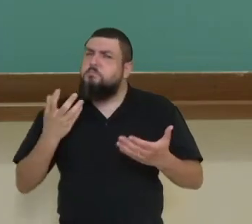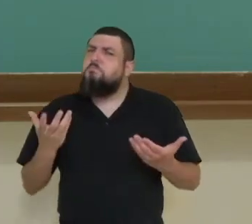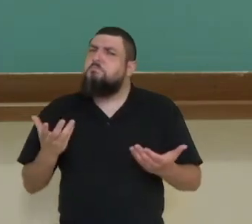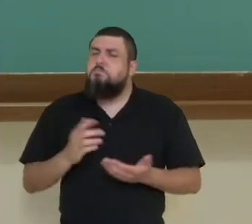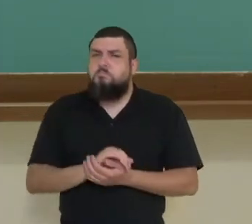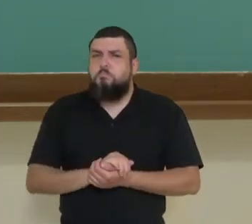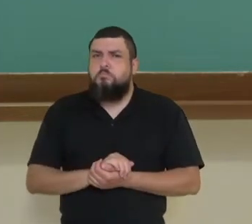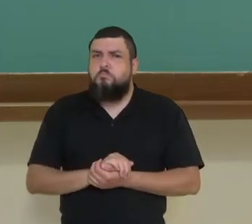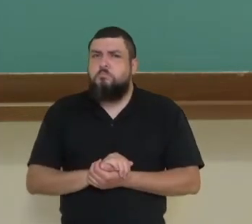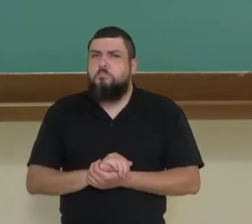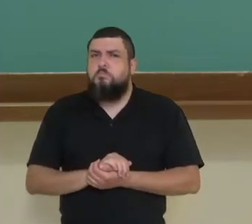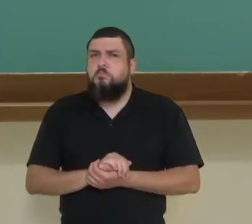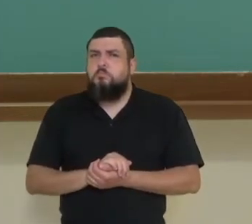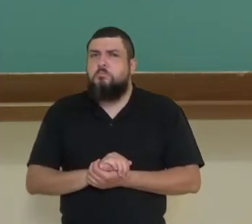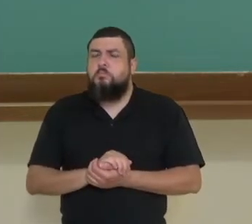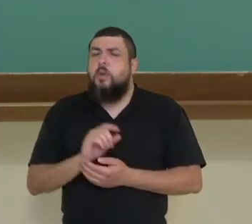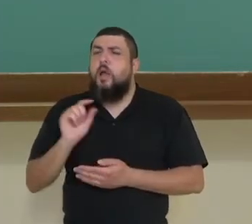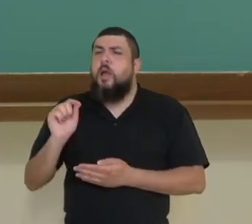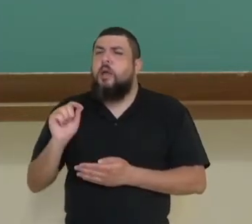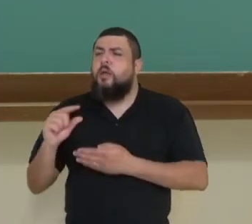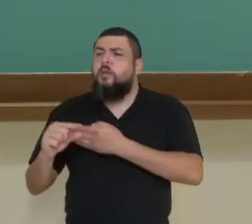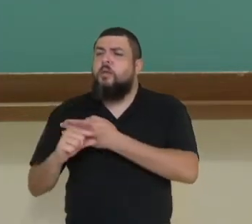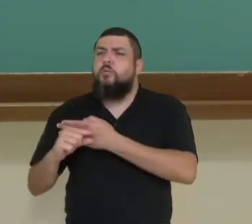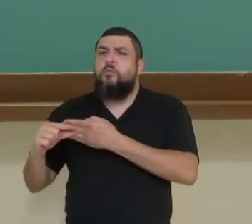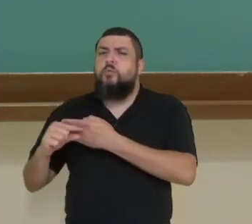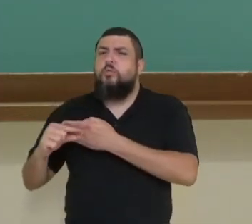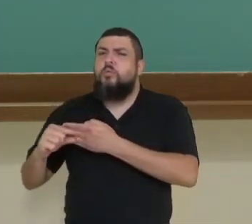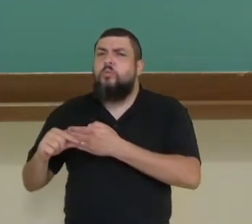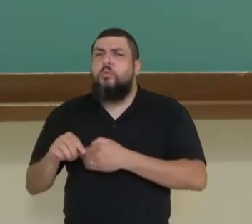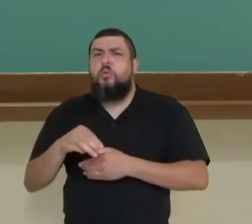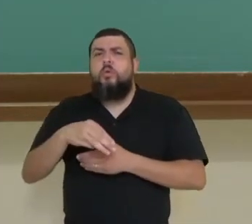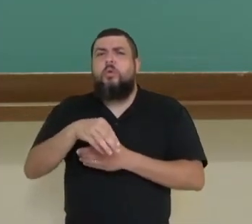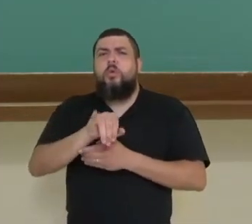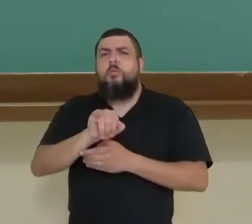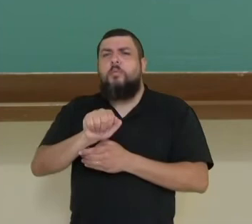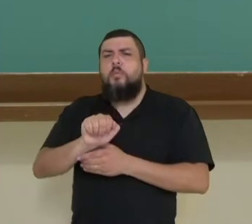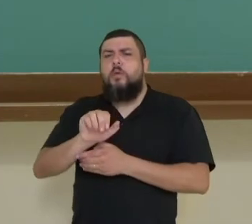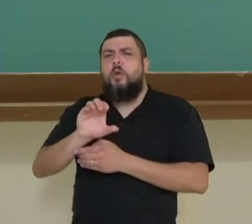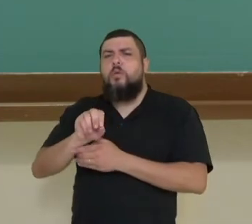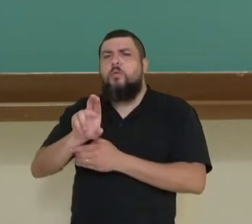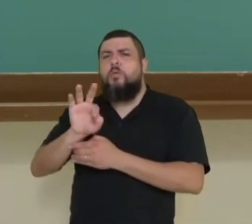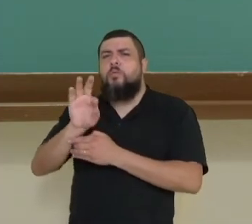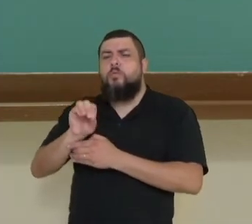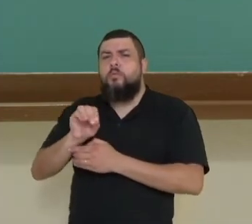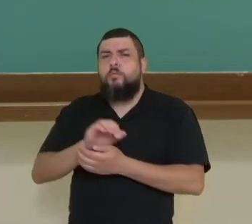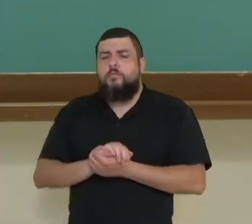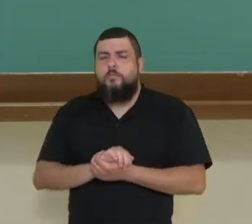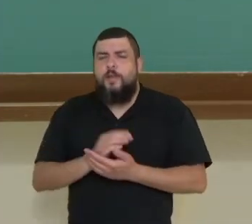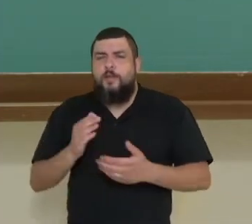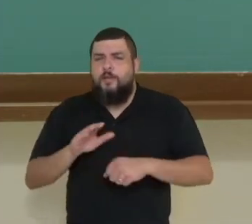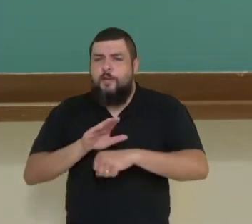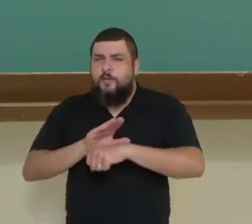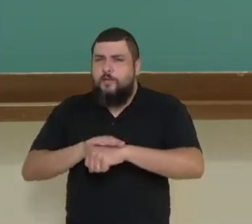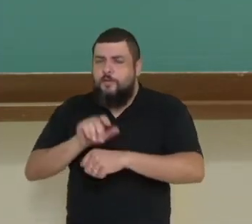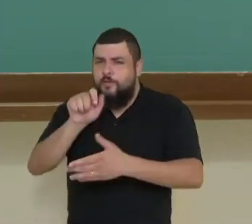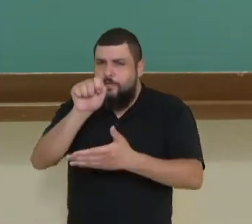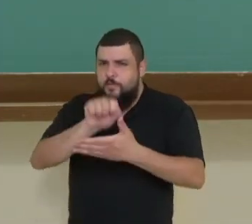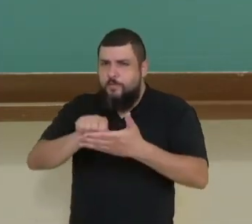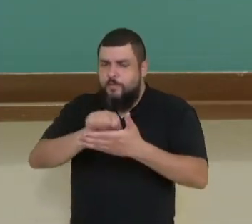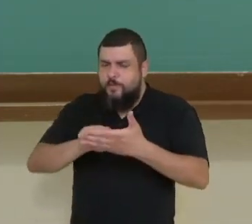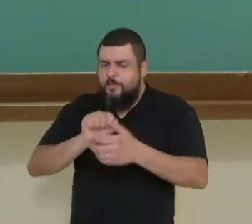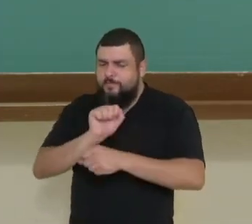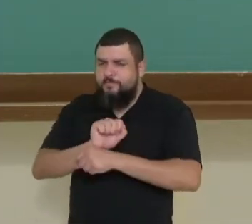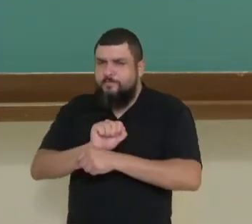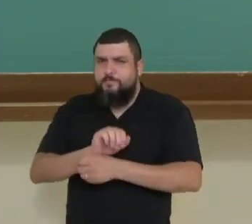é o autor, ó, Mio Couto, né? Com isso, vou dar um tempinho para vocês fazerem e